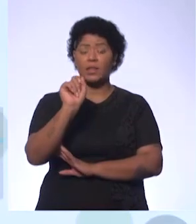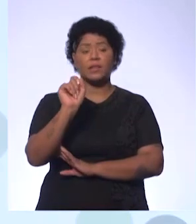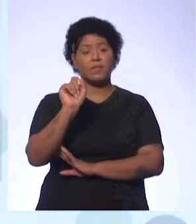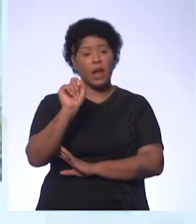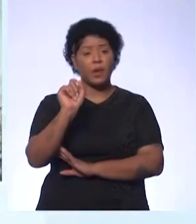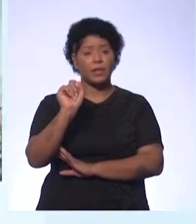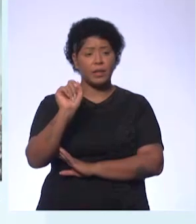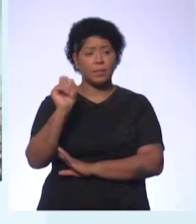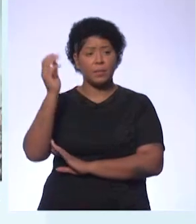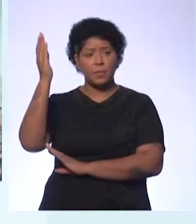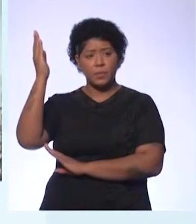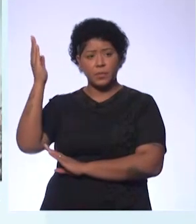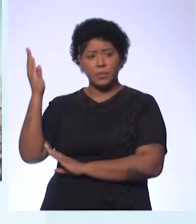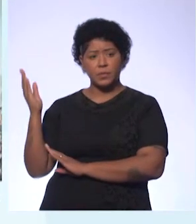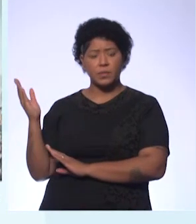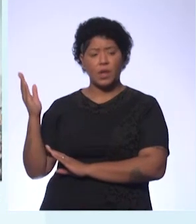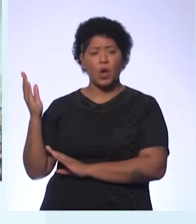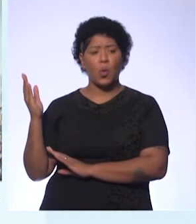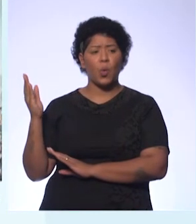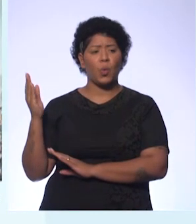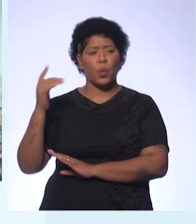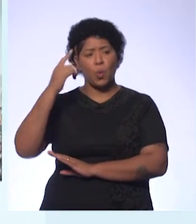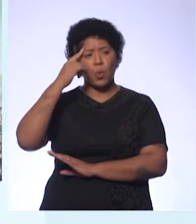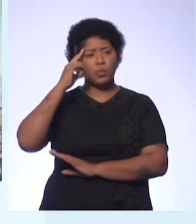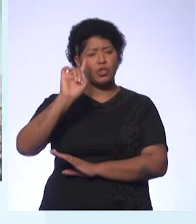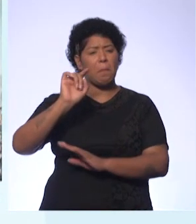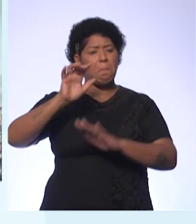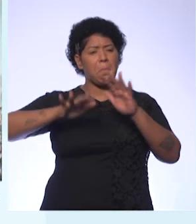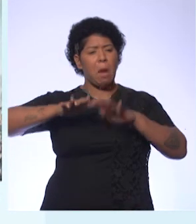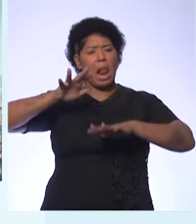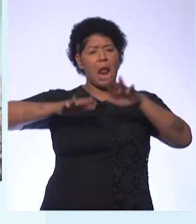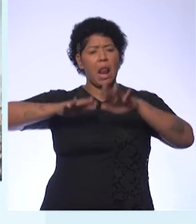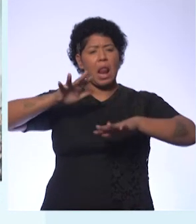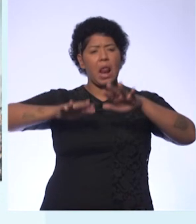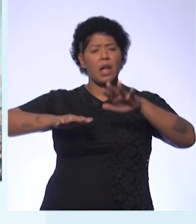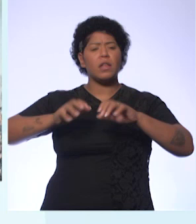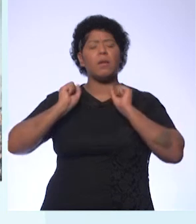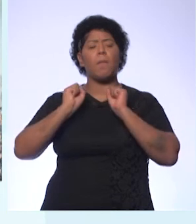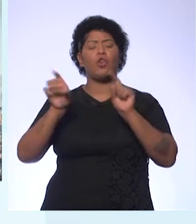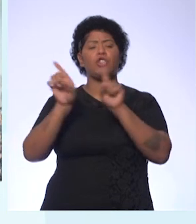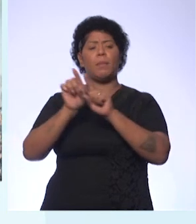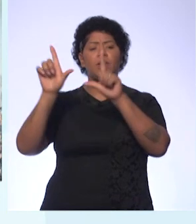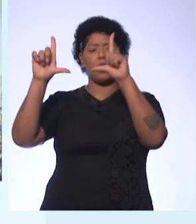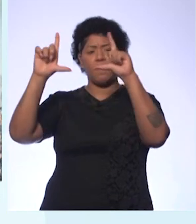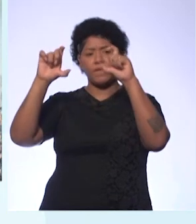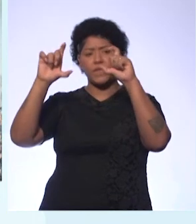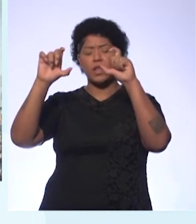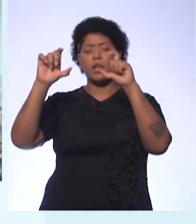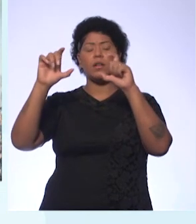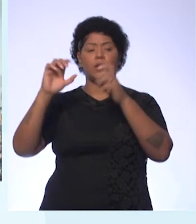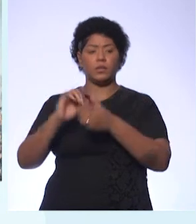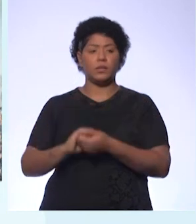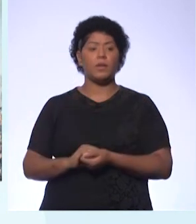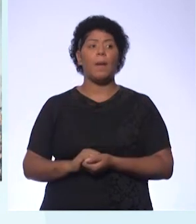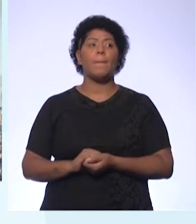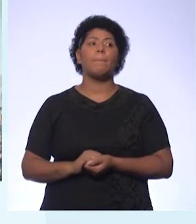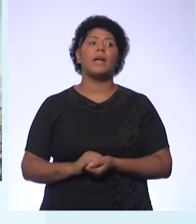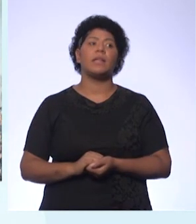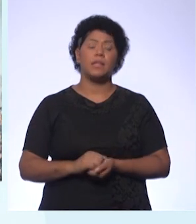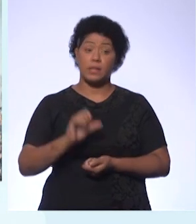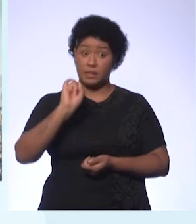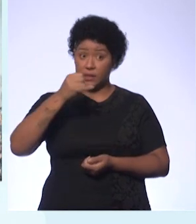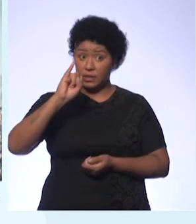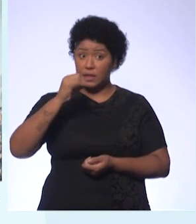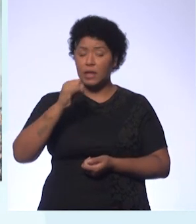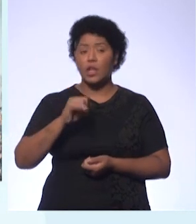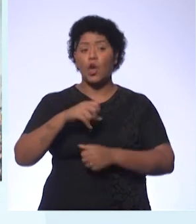vocês uma breve explicação para que vocês possam tirar um print. A gente não vai fazer aqui a leitura, mas houve sim uma reação do